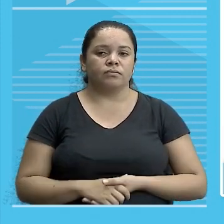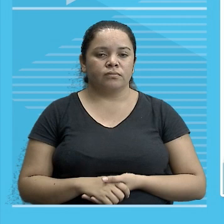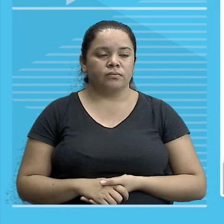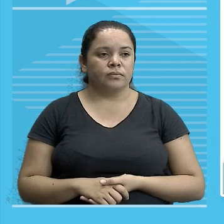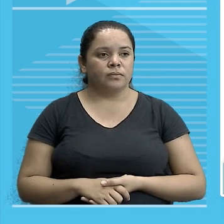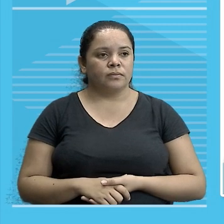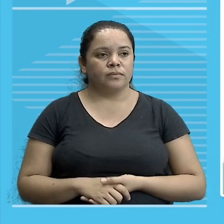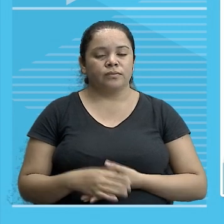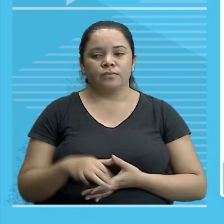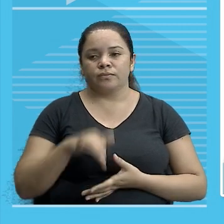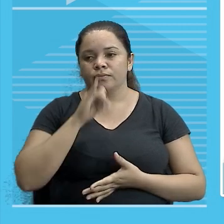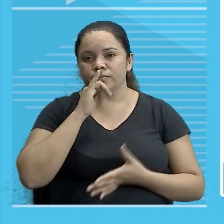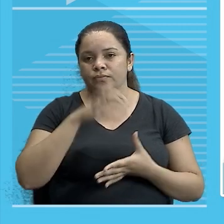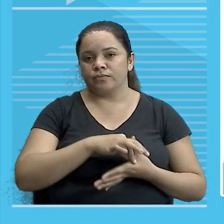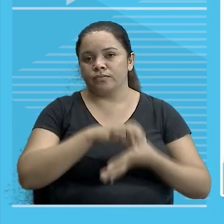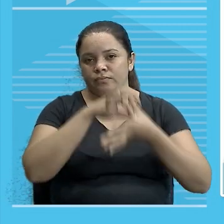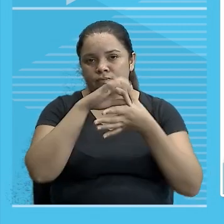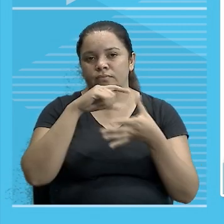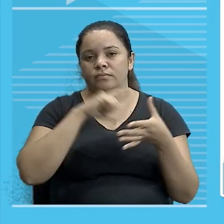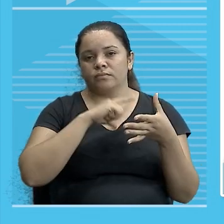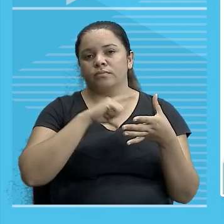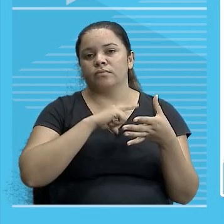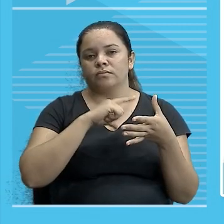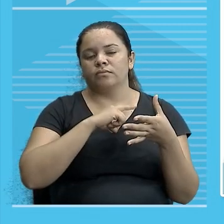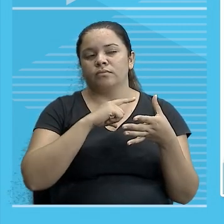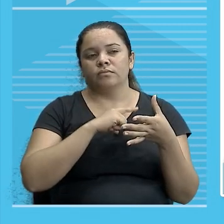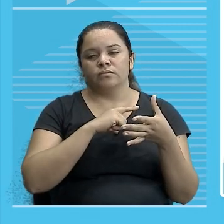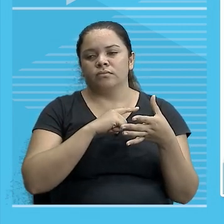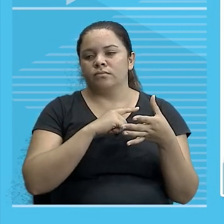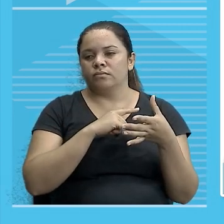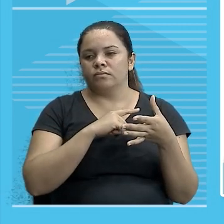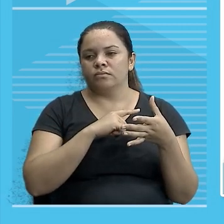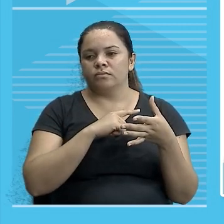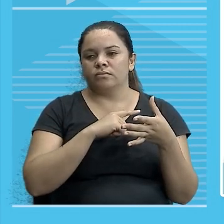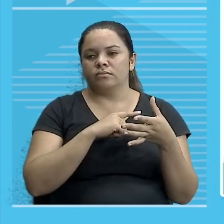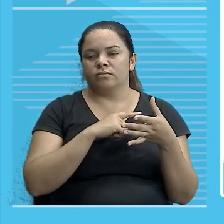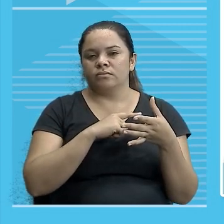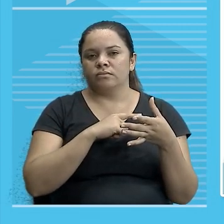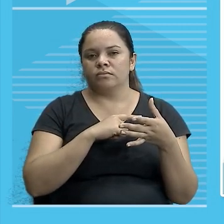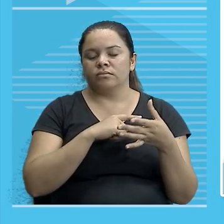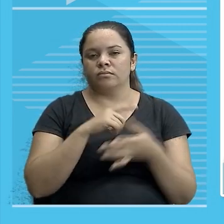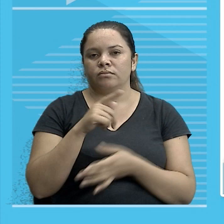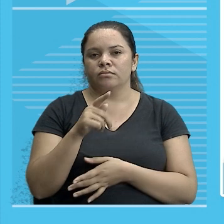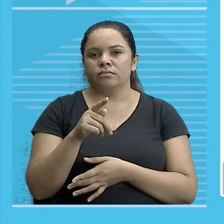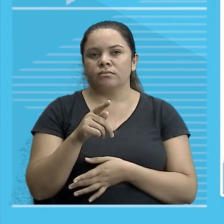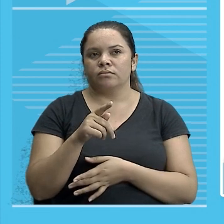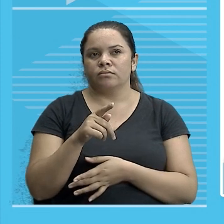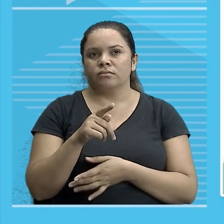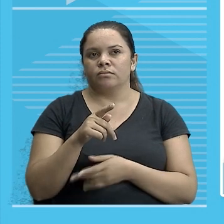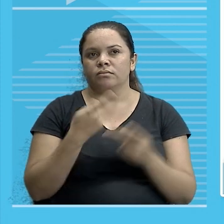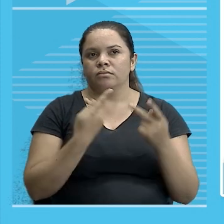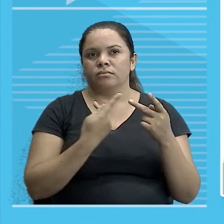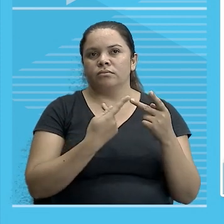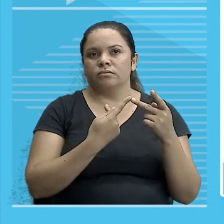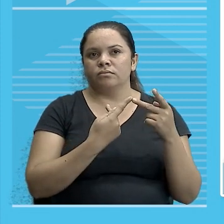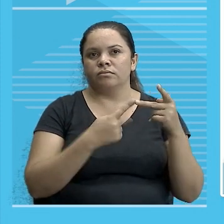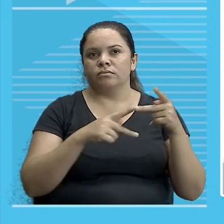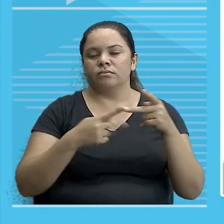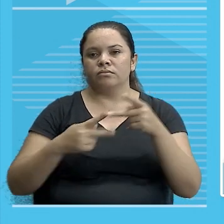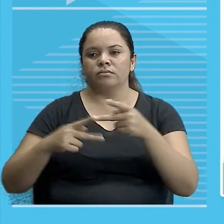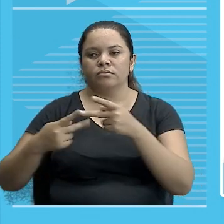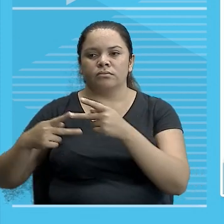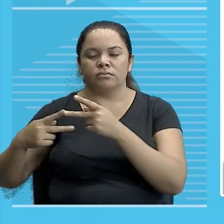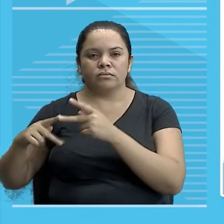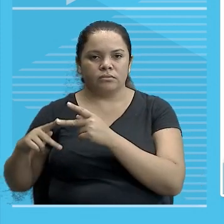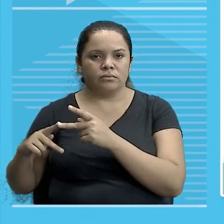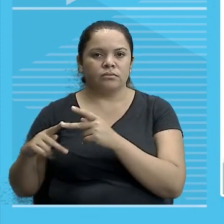exemplo, a carne é rica em proteína, mas a proteína é uma molécula grande. É uma molécula grande.